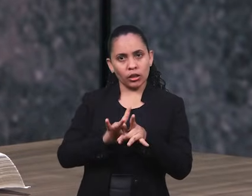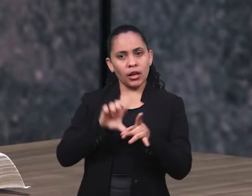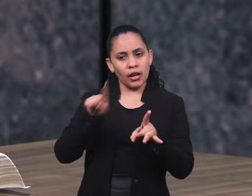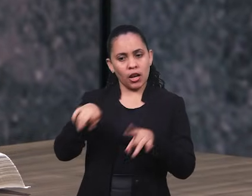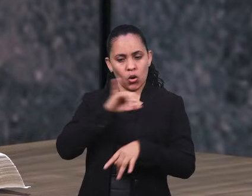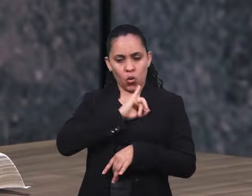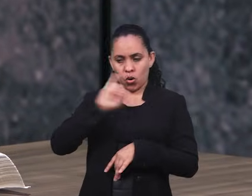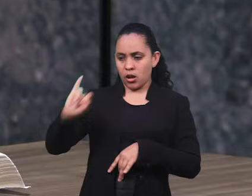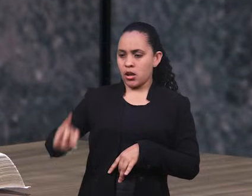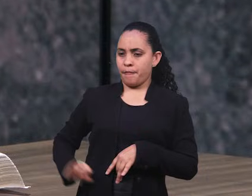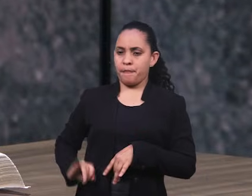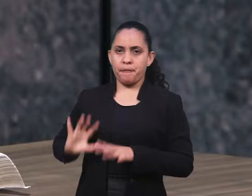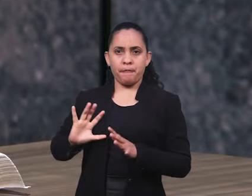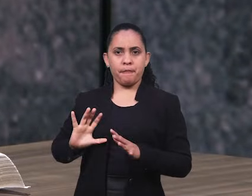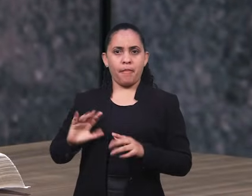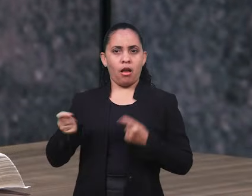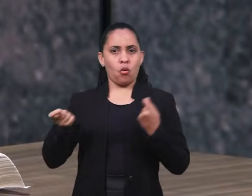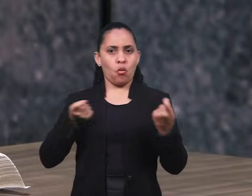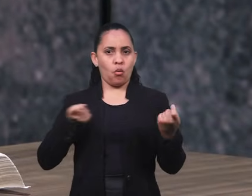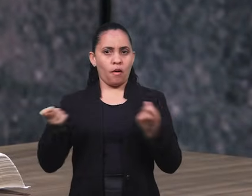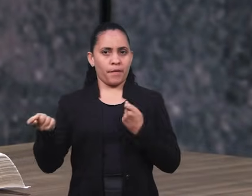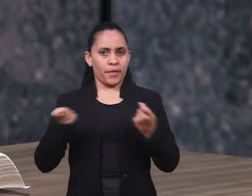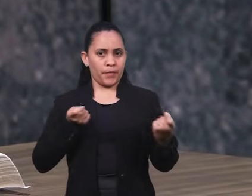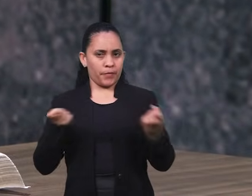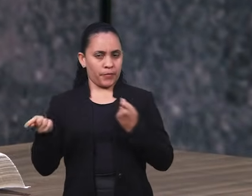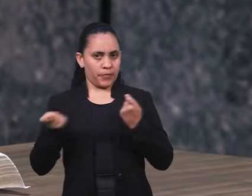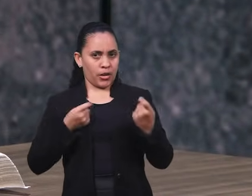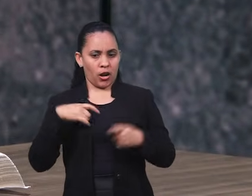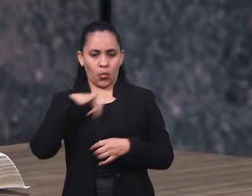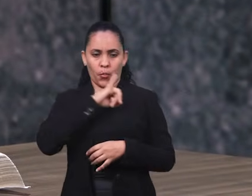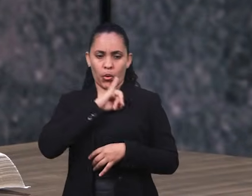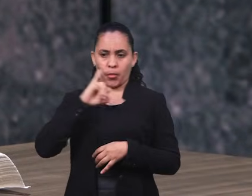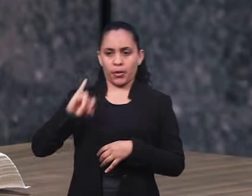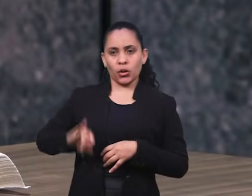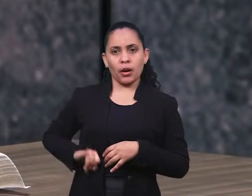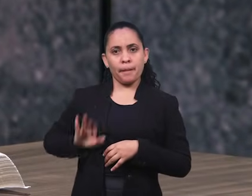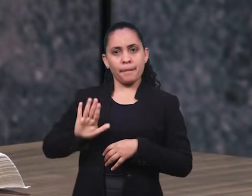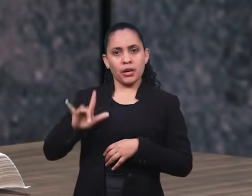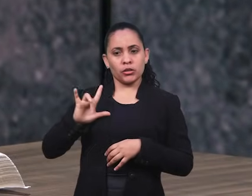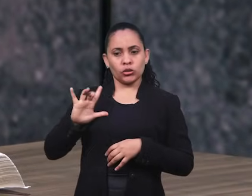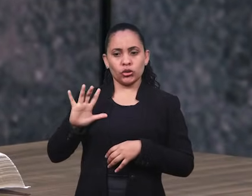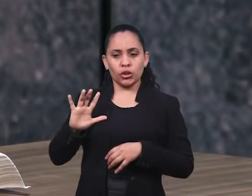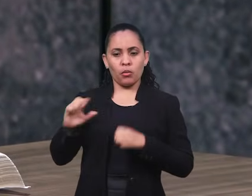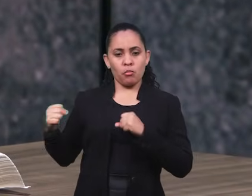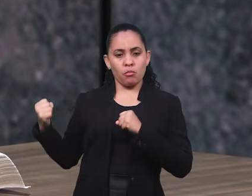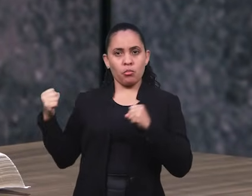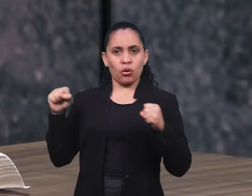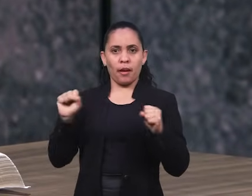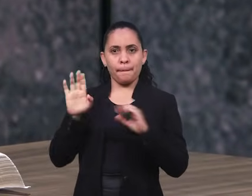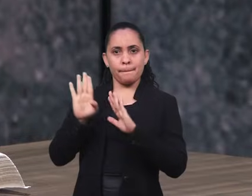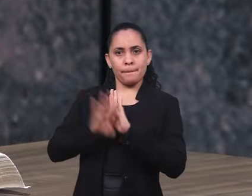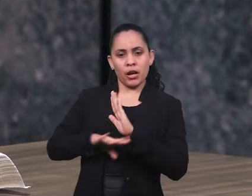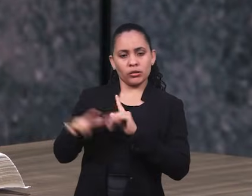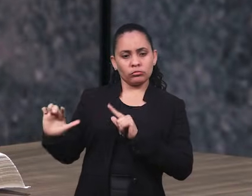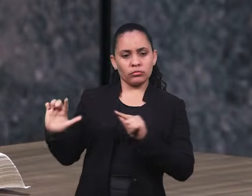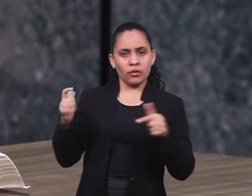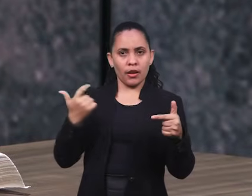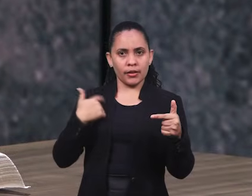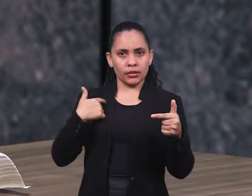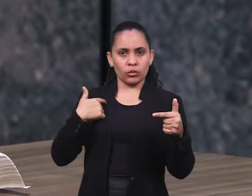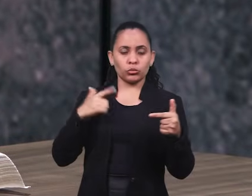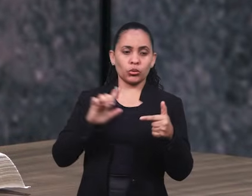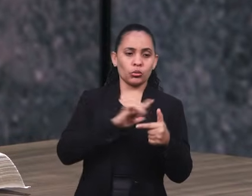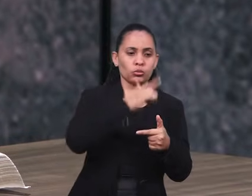era um império, o Sacro Império Germânico, governado pelo imperador, mas que tinha um poder menos atuante,